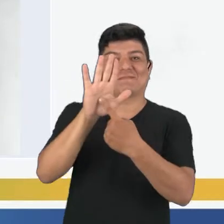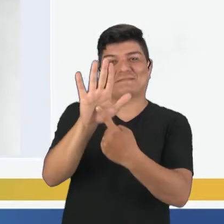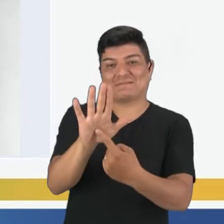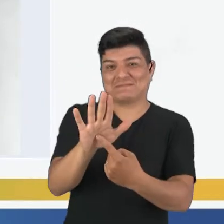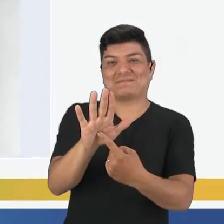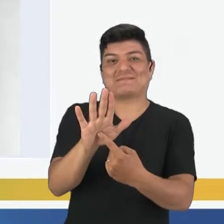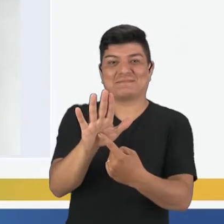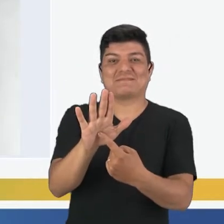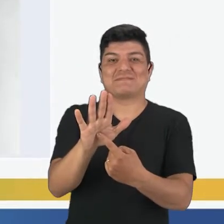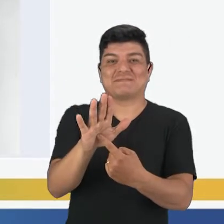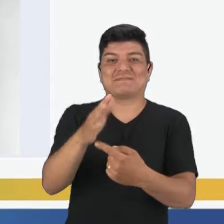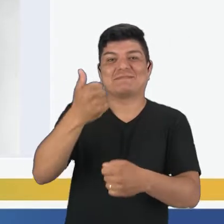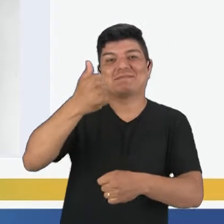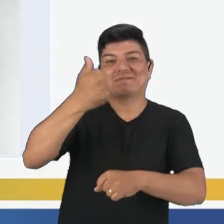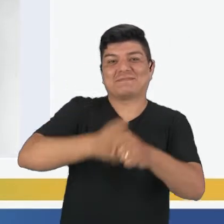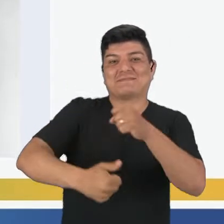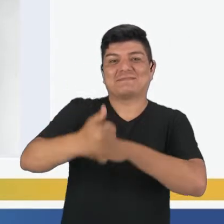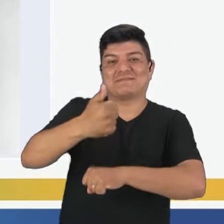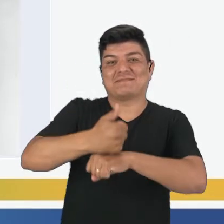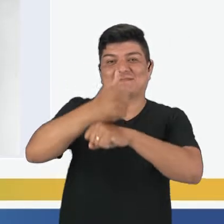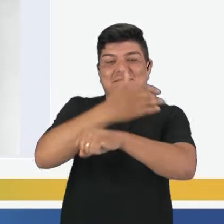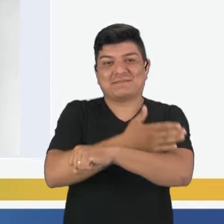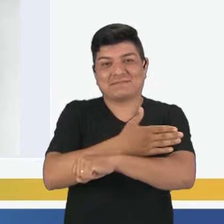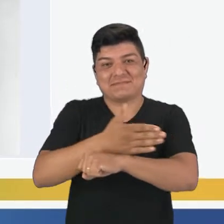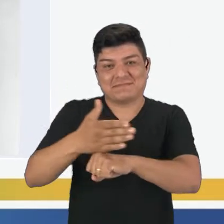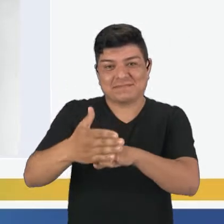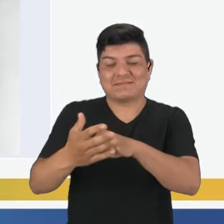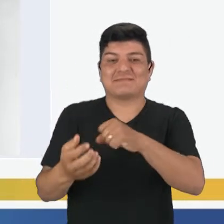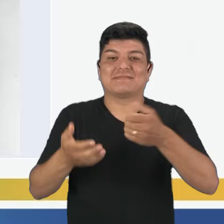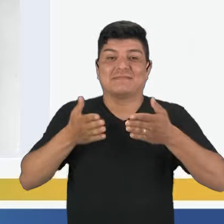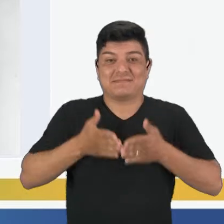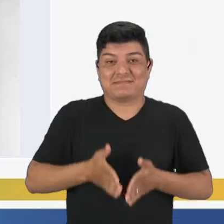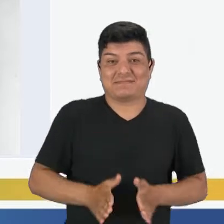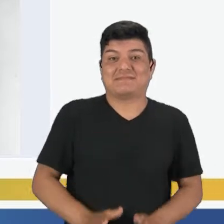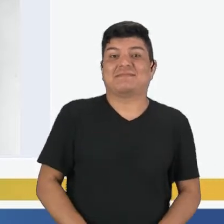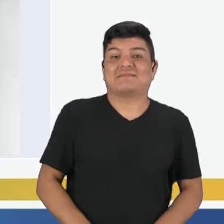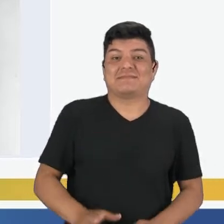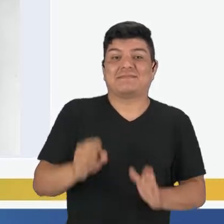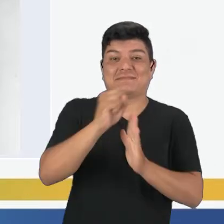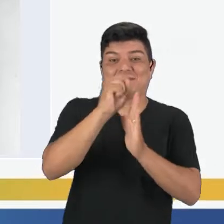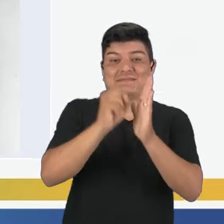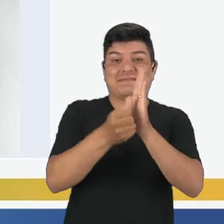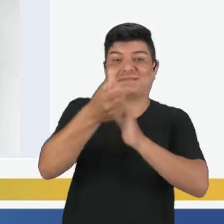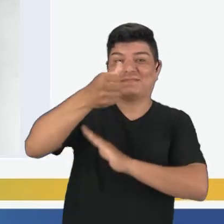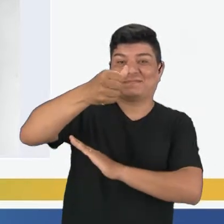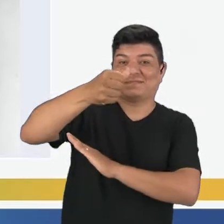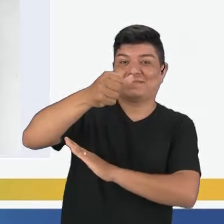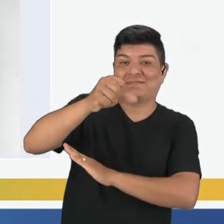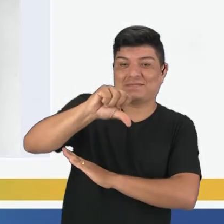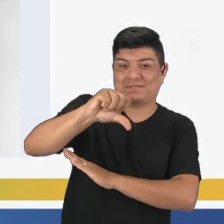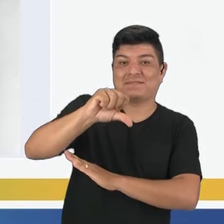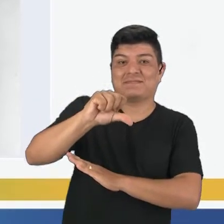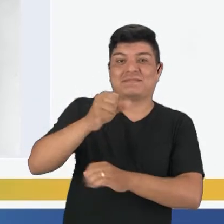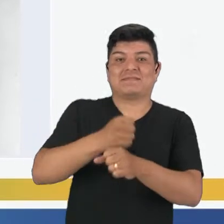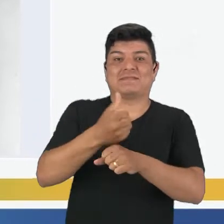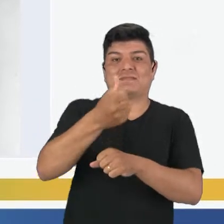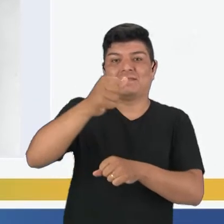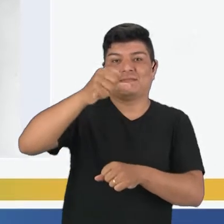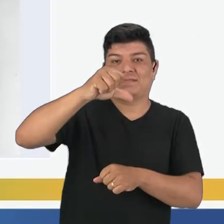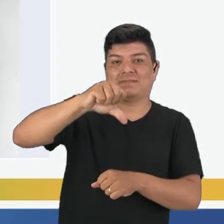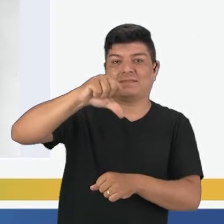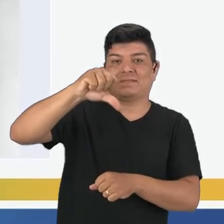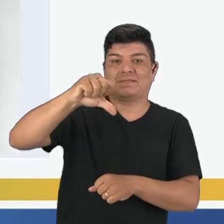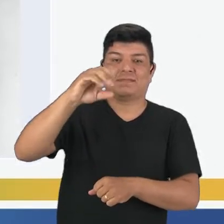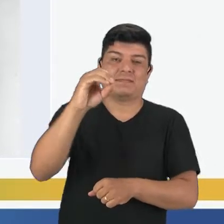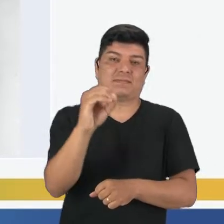primeiro líder dos seguidores dessa tradição. Ele nasceu ainda no século XIX, 1890, e faleceu em